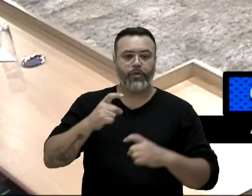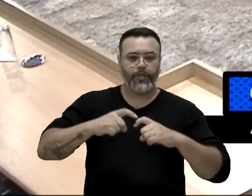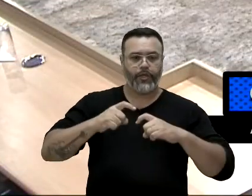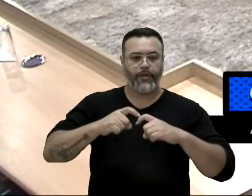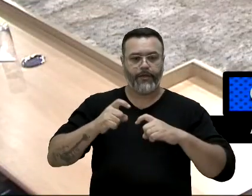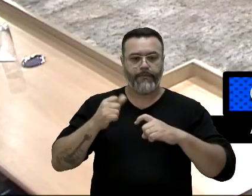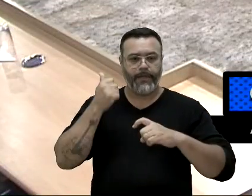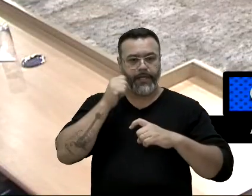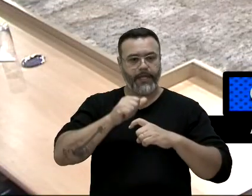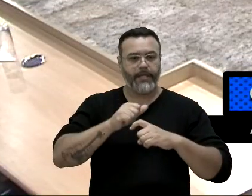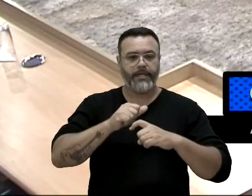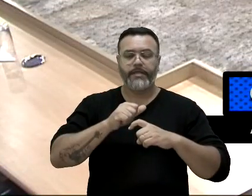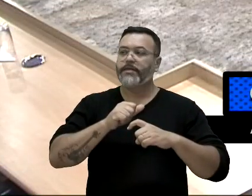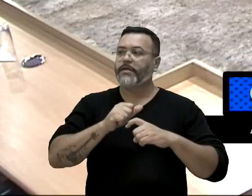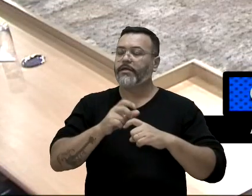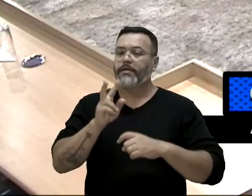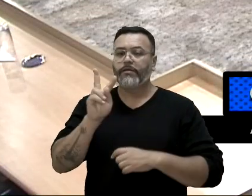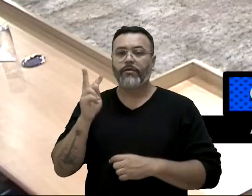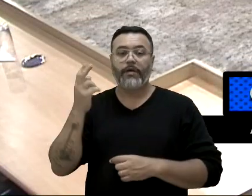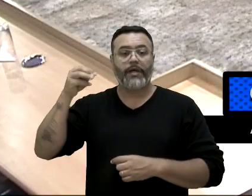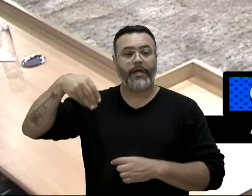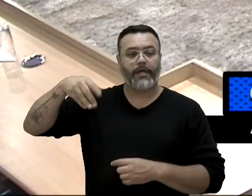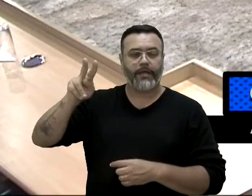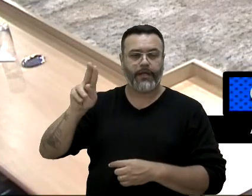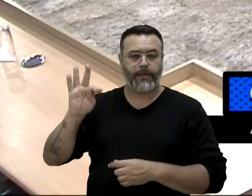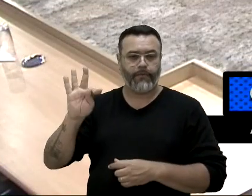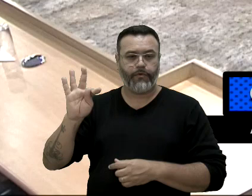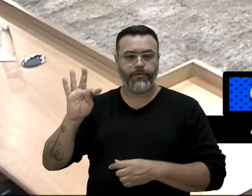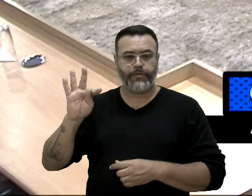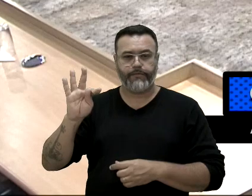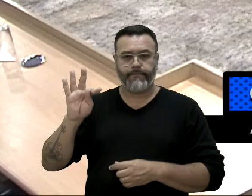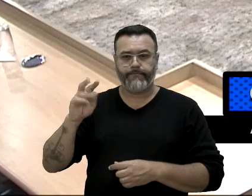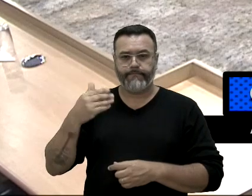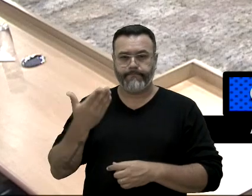do Agamut. A gente queria te ouvir um pouquinho.